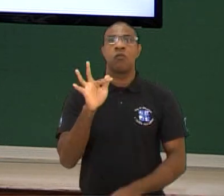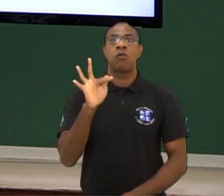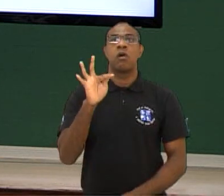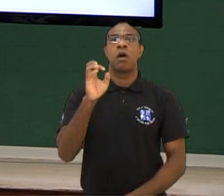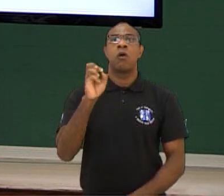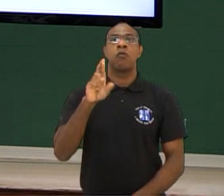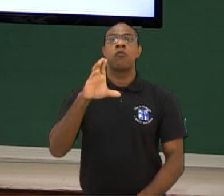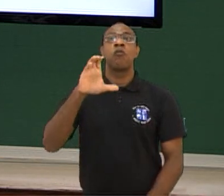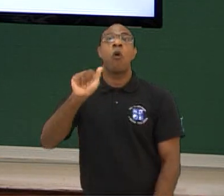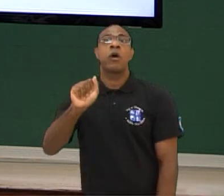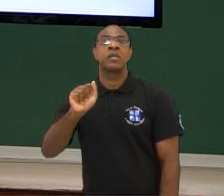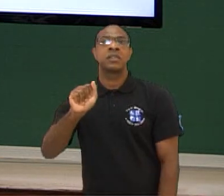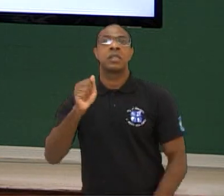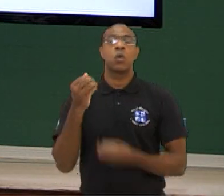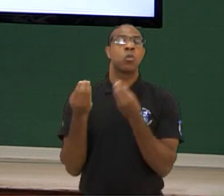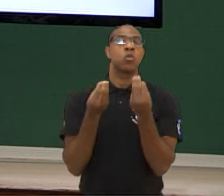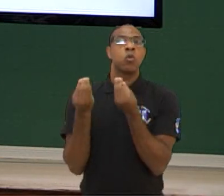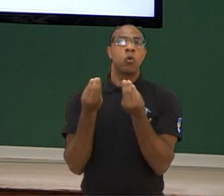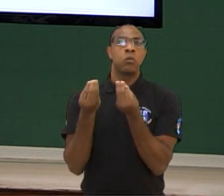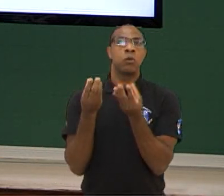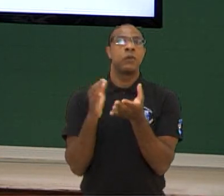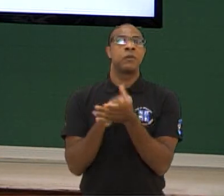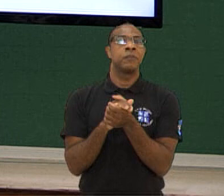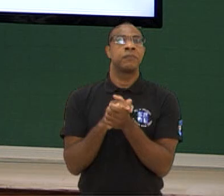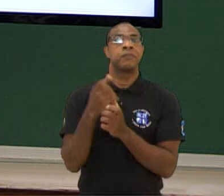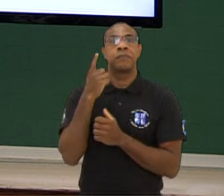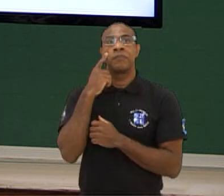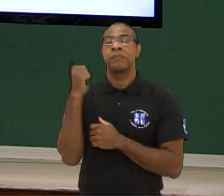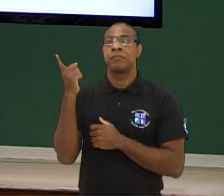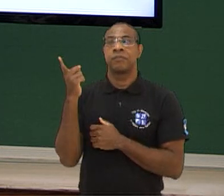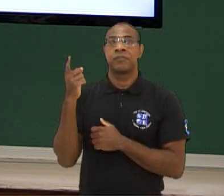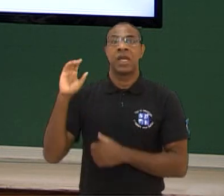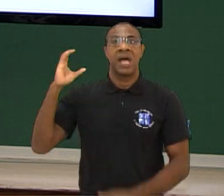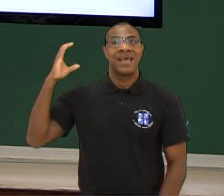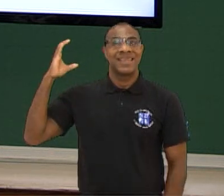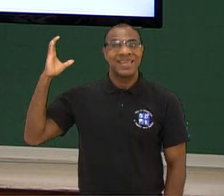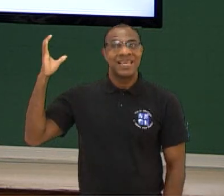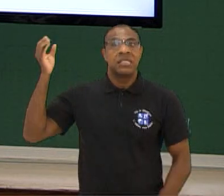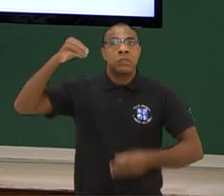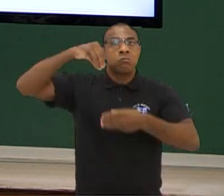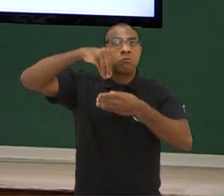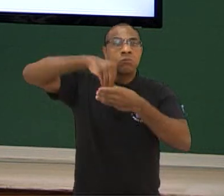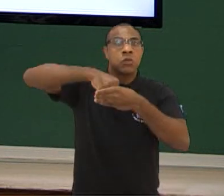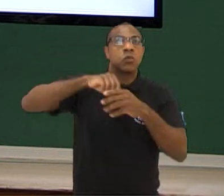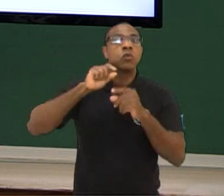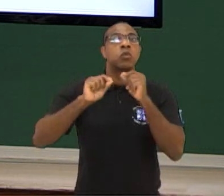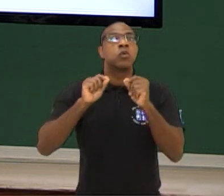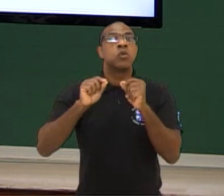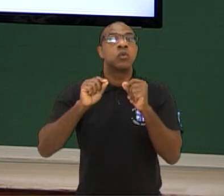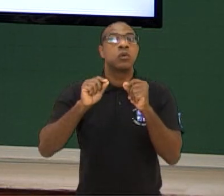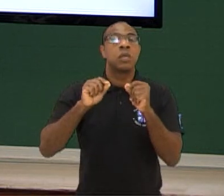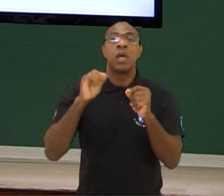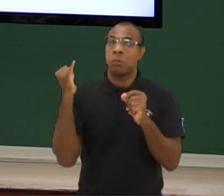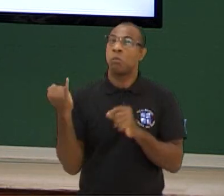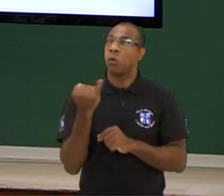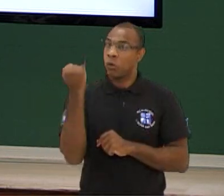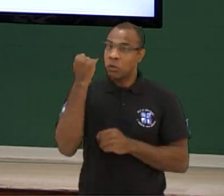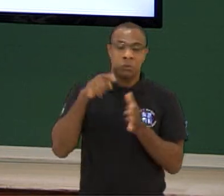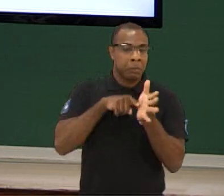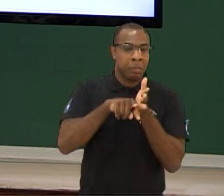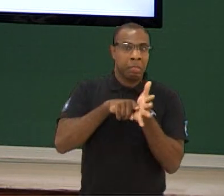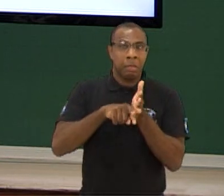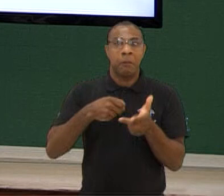de ciência, né? Porque afinal a ciência em si, né, ela é algo extremamente importante para o ser humano,